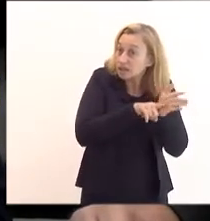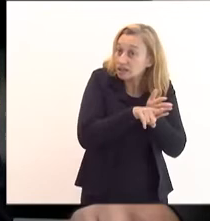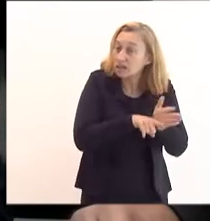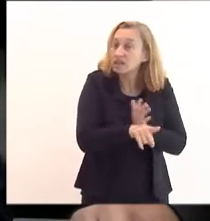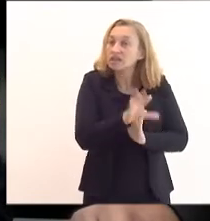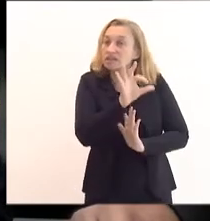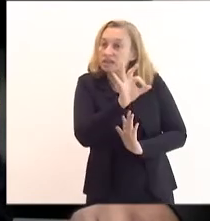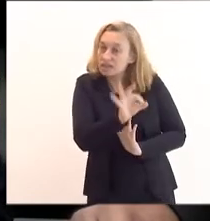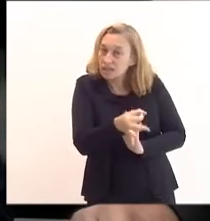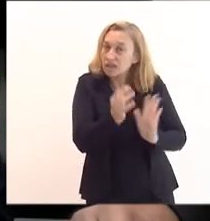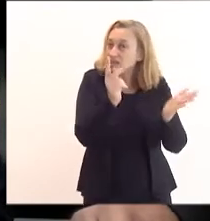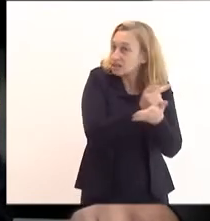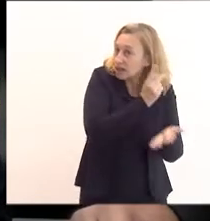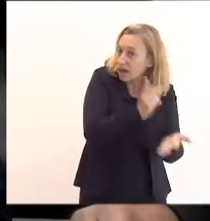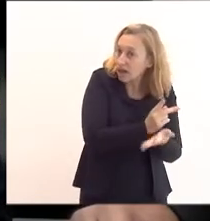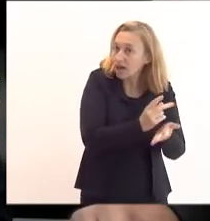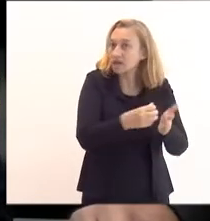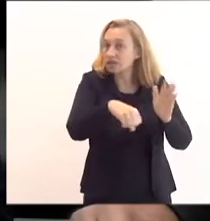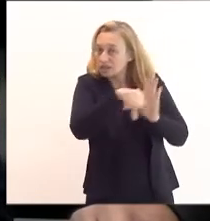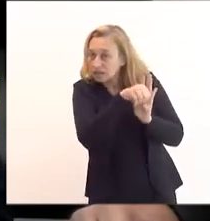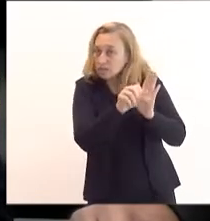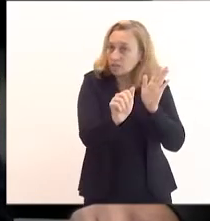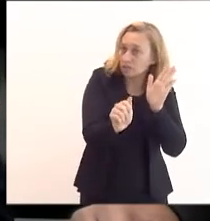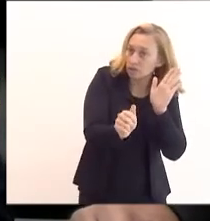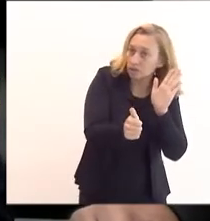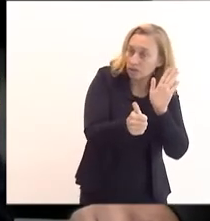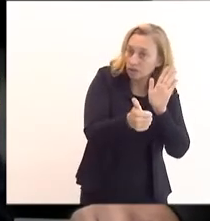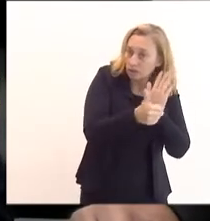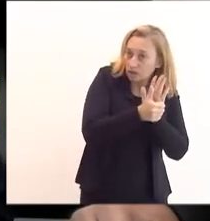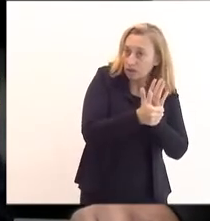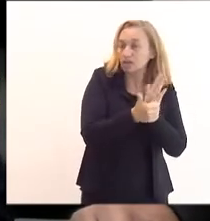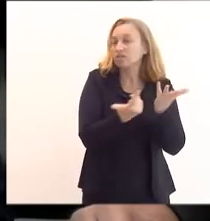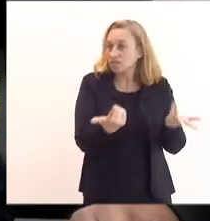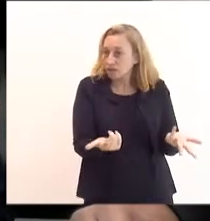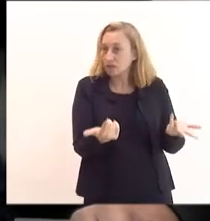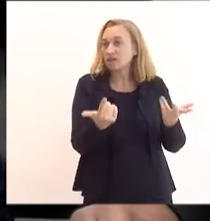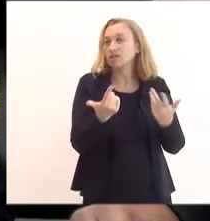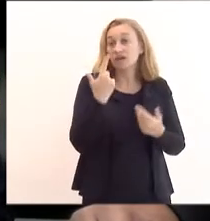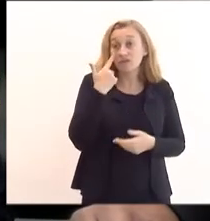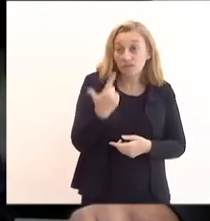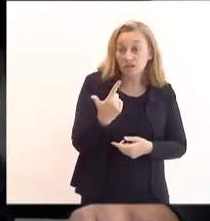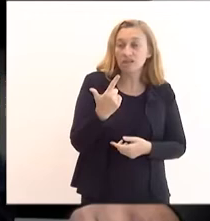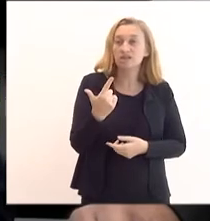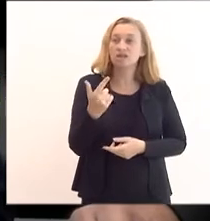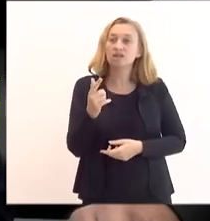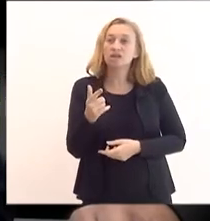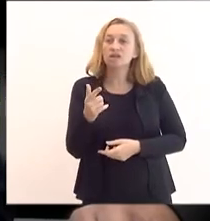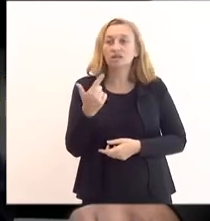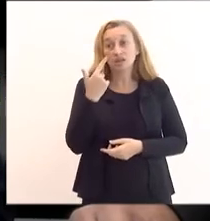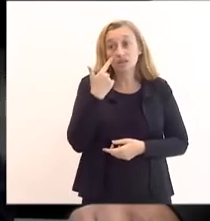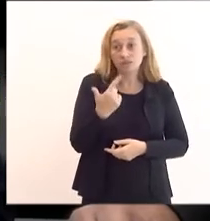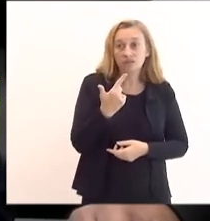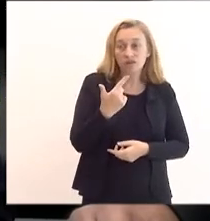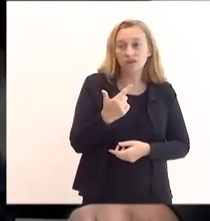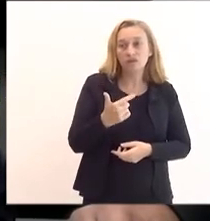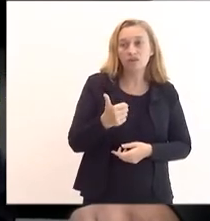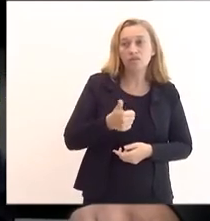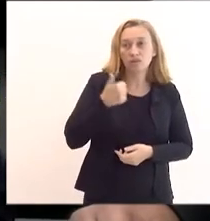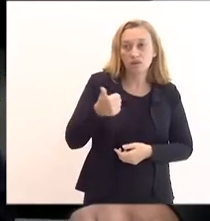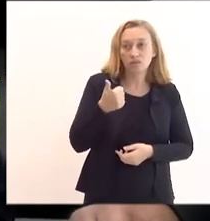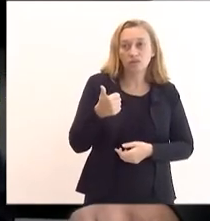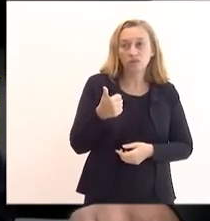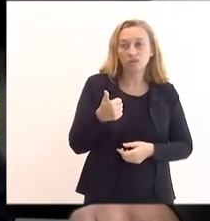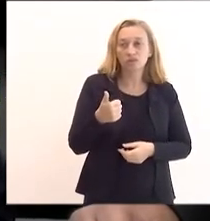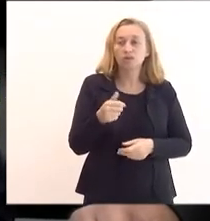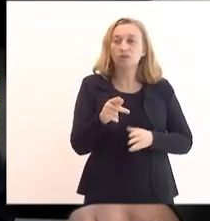legalidade, ilegalidade. Por mais que eu discorde de um projeto, na sua essência, se ele for legal, eu tenho que enfrentar a legalidade do projeto, e aí no